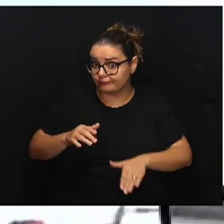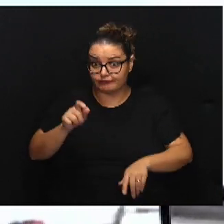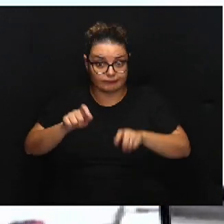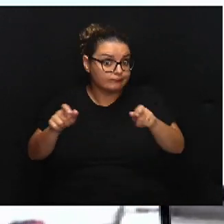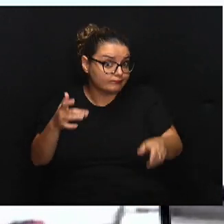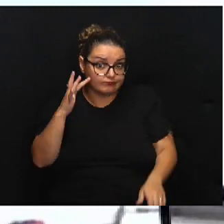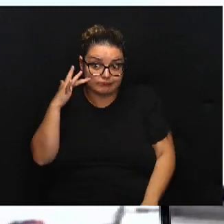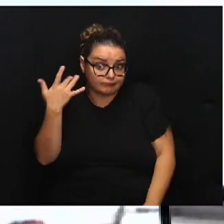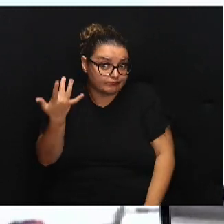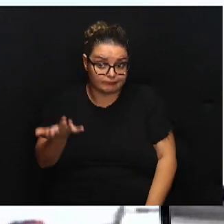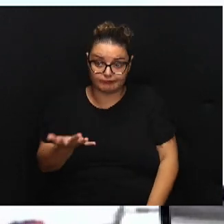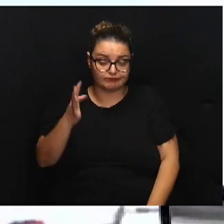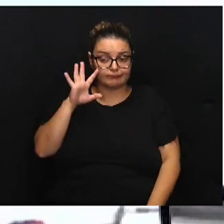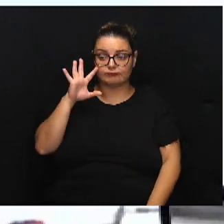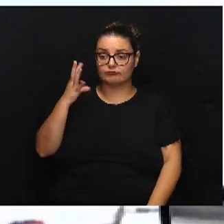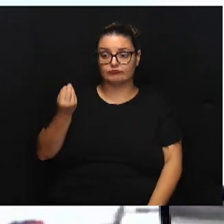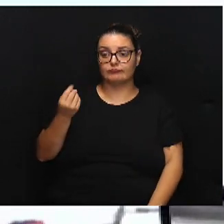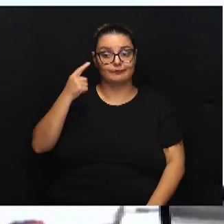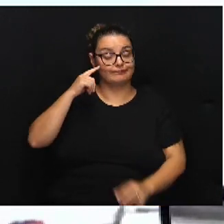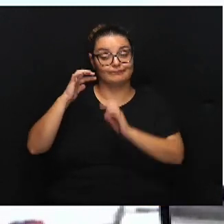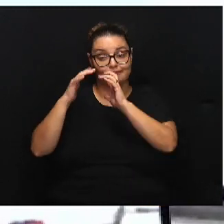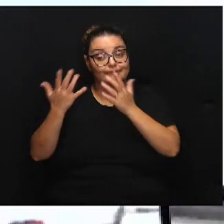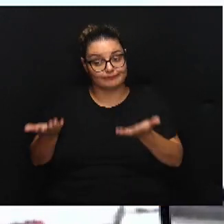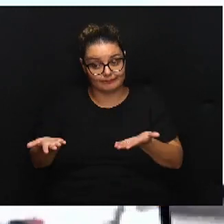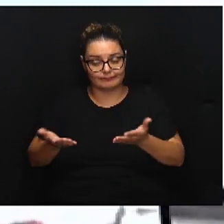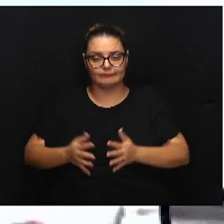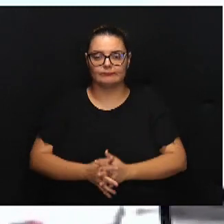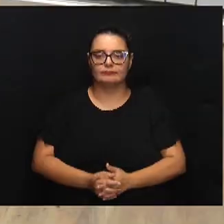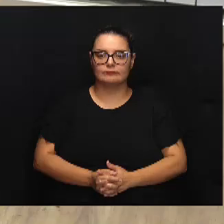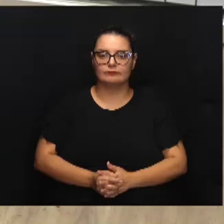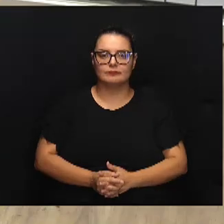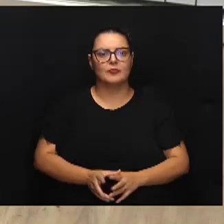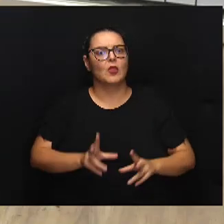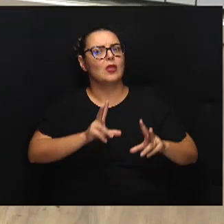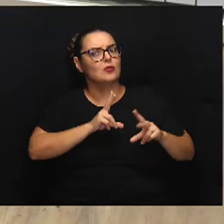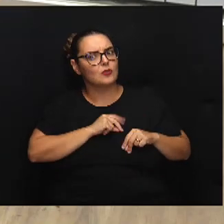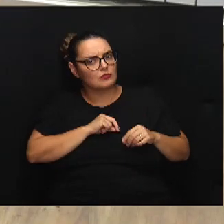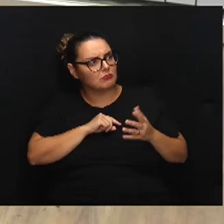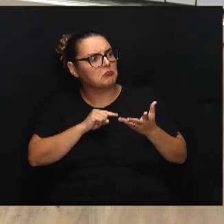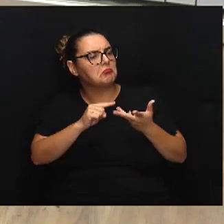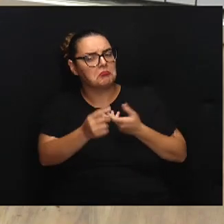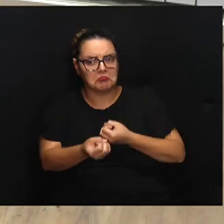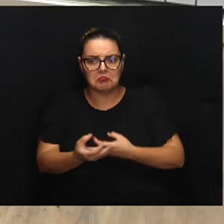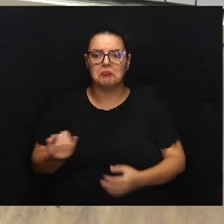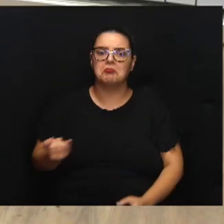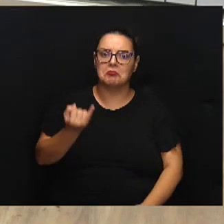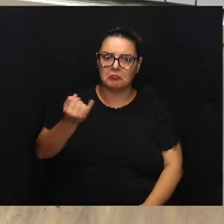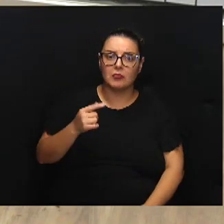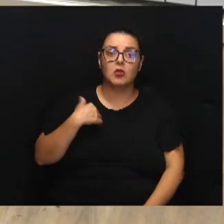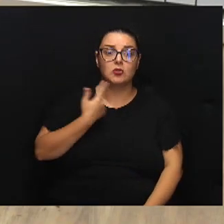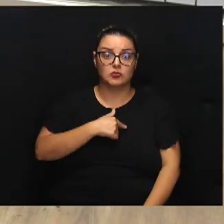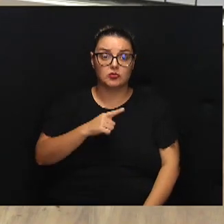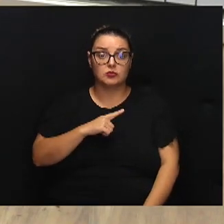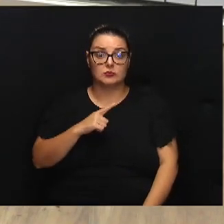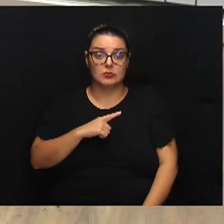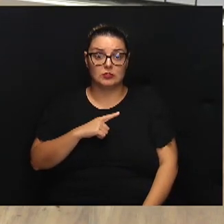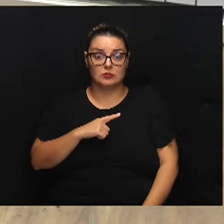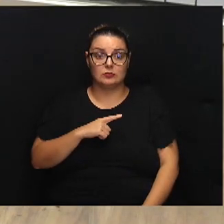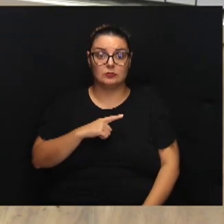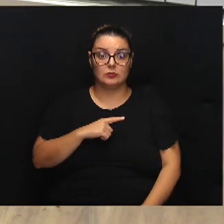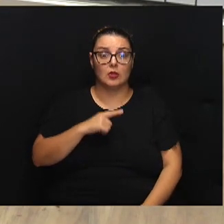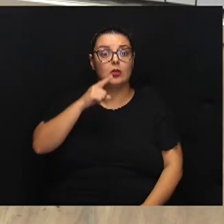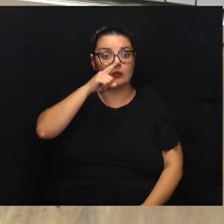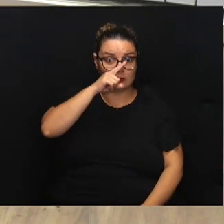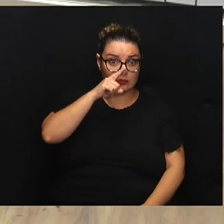pessoas não têm conhecimento e não pensam a respeito. Olha só quantas informações importantes nós tivemos sobre os